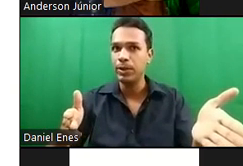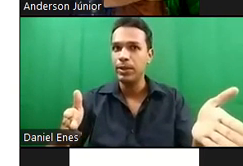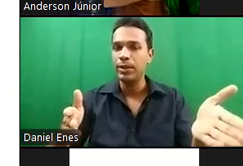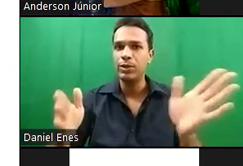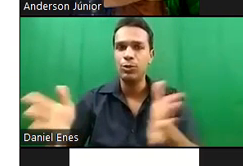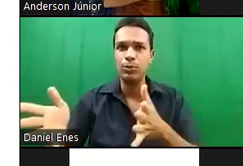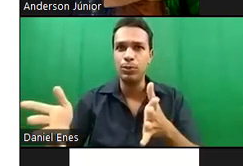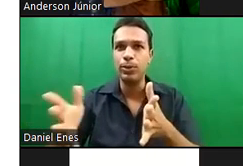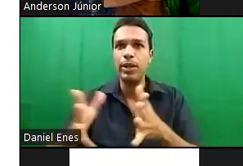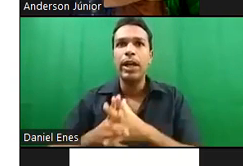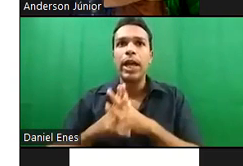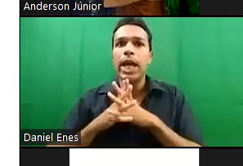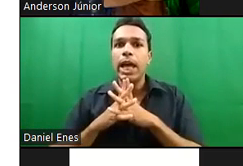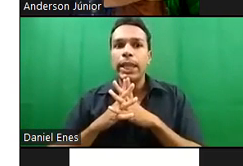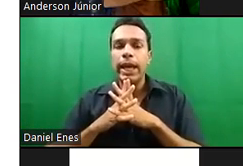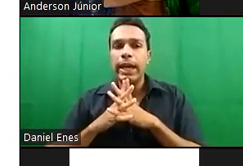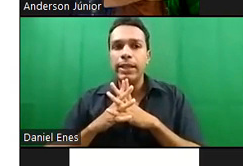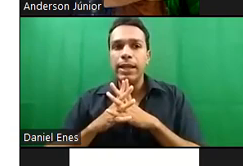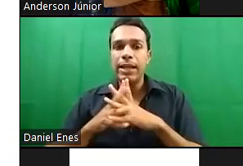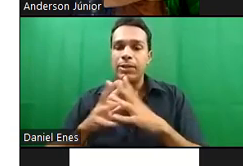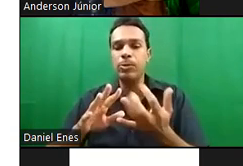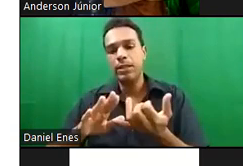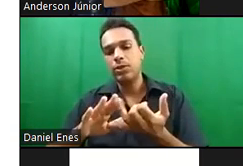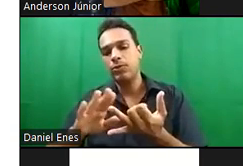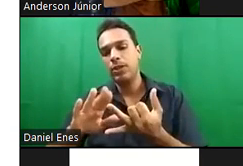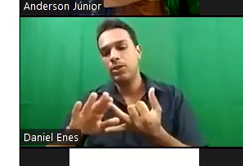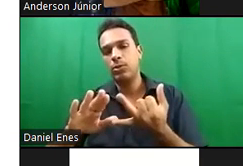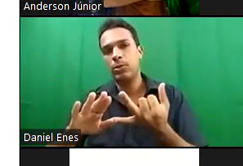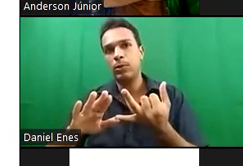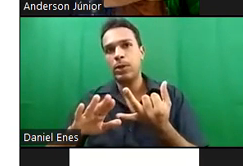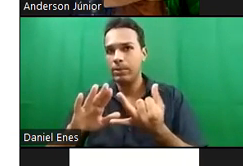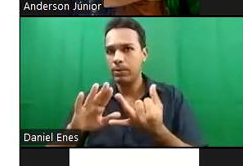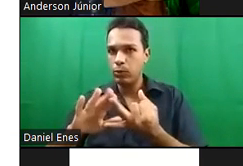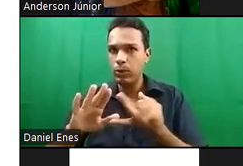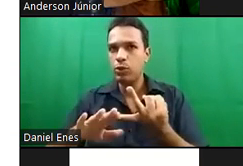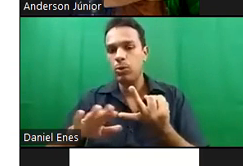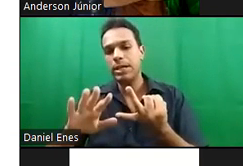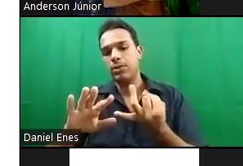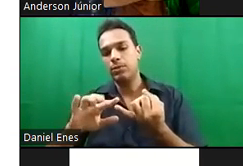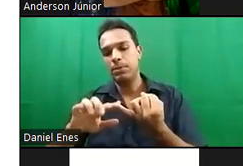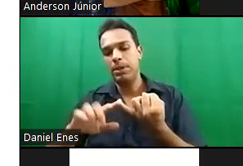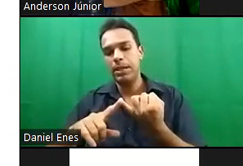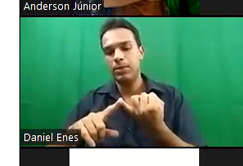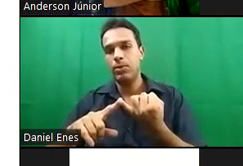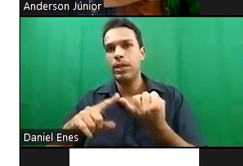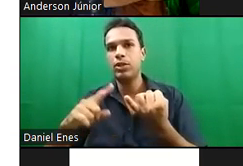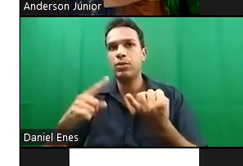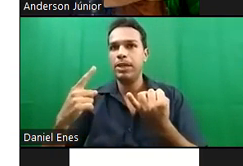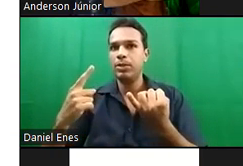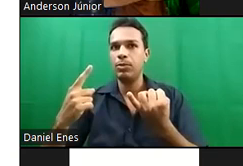mudo, né? Surdo-mudo, né? E aí o Anderson fez duas colocações. Uma primeira